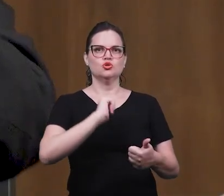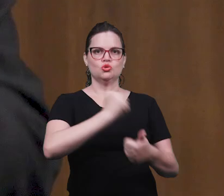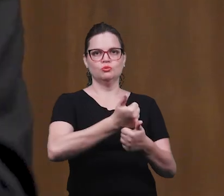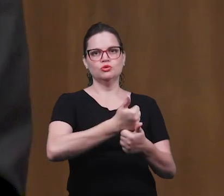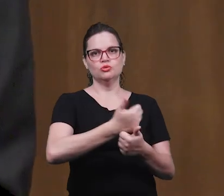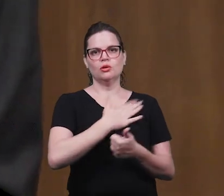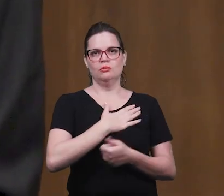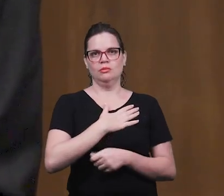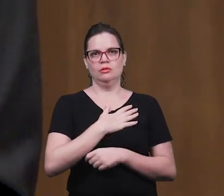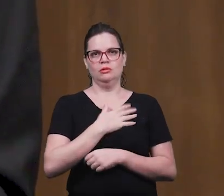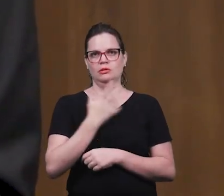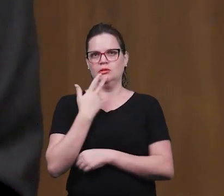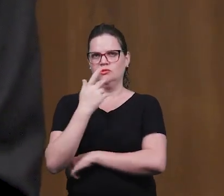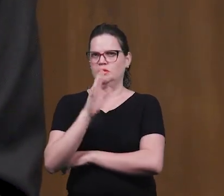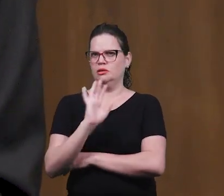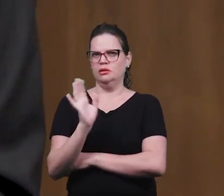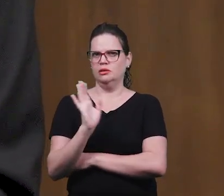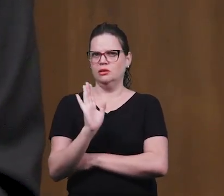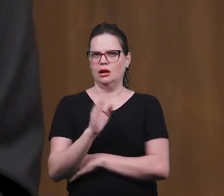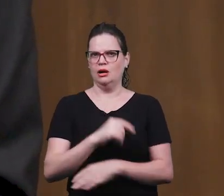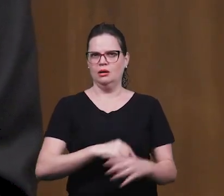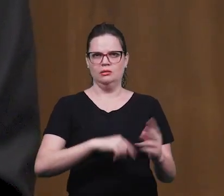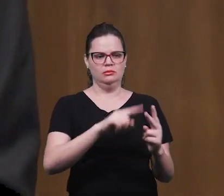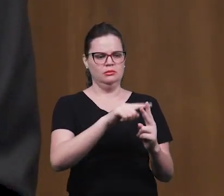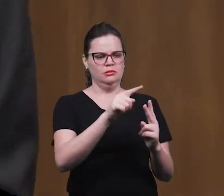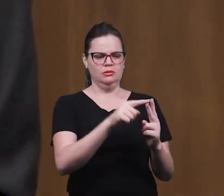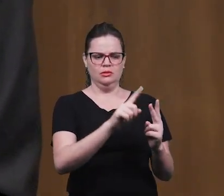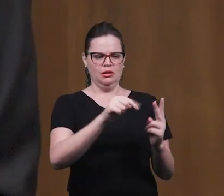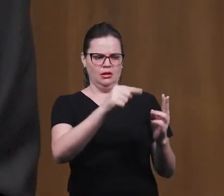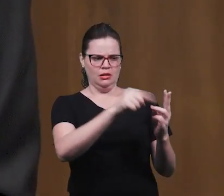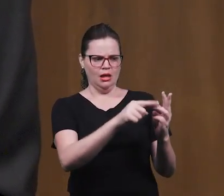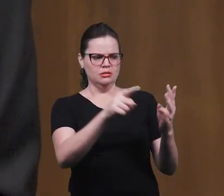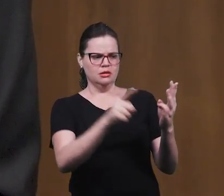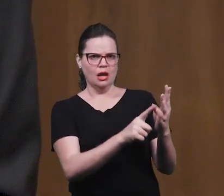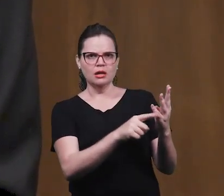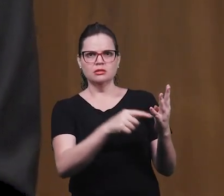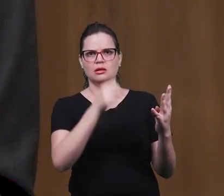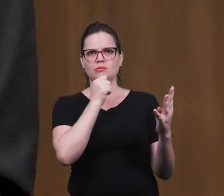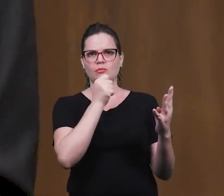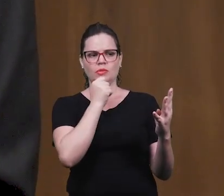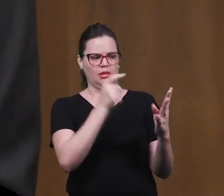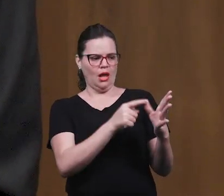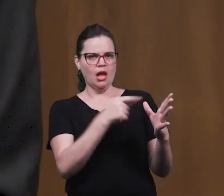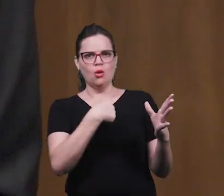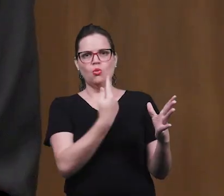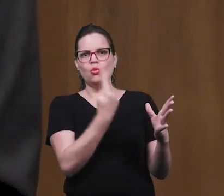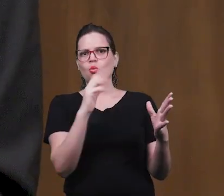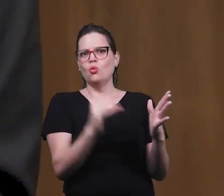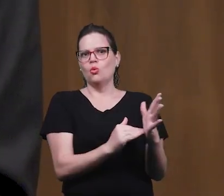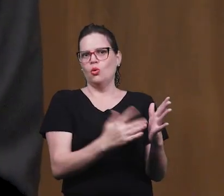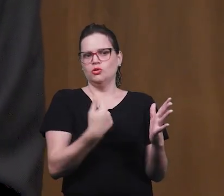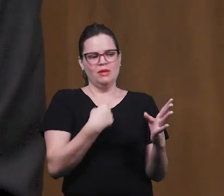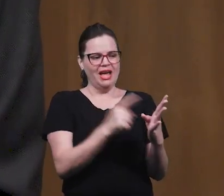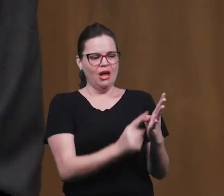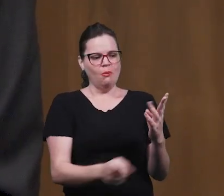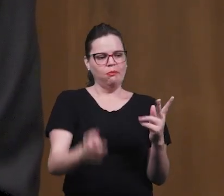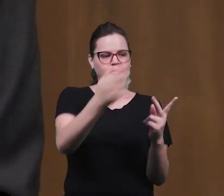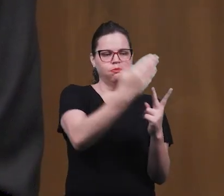te coloque lá no navio. Eu falei assim, não, tem 2 oficiais na minha frente, 2 colegas de turma, eu não vou fazer uma coisa dessa de jeito